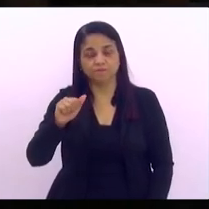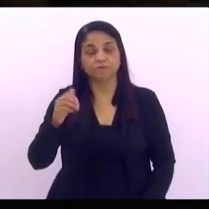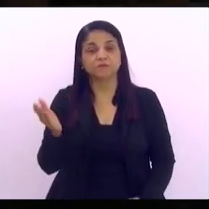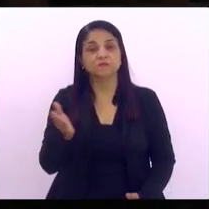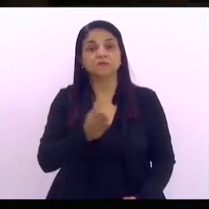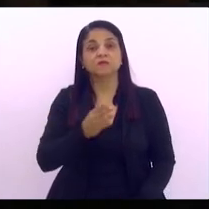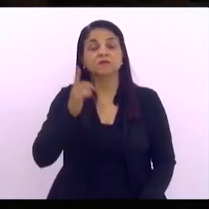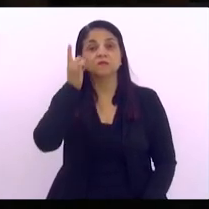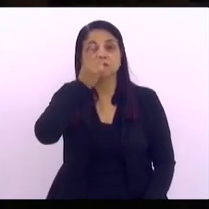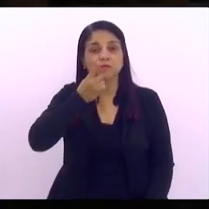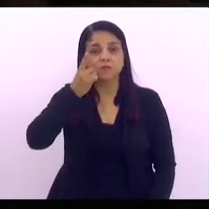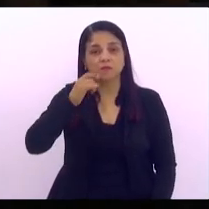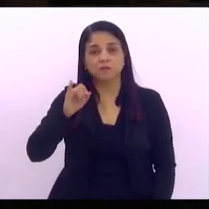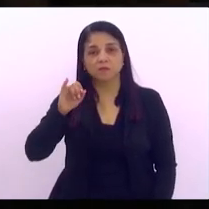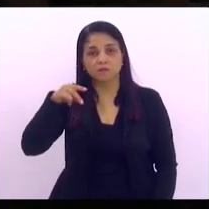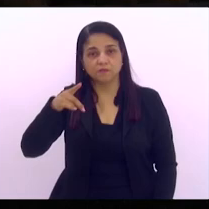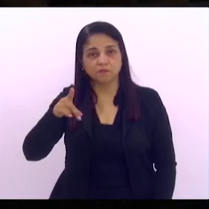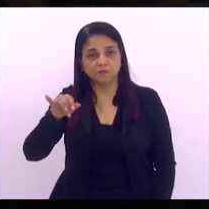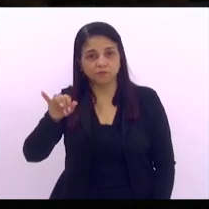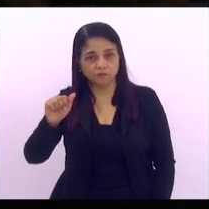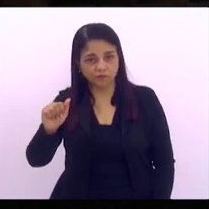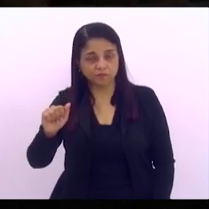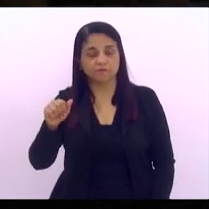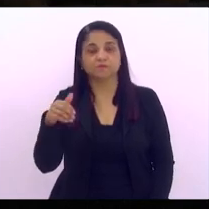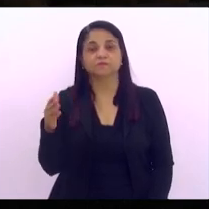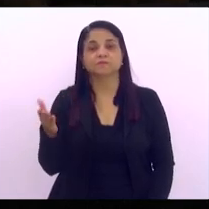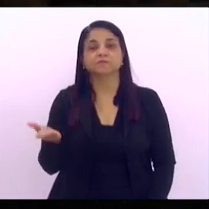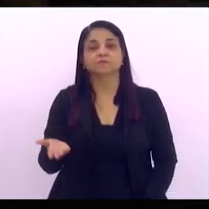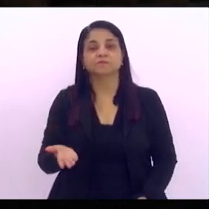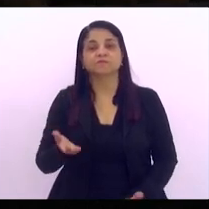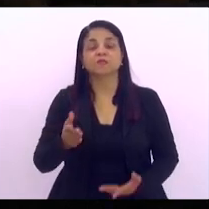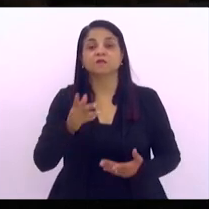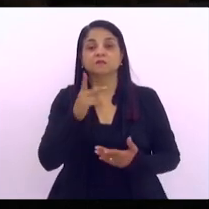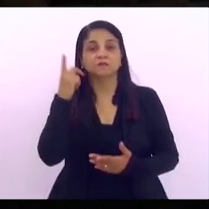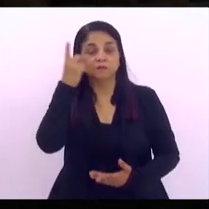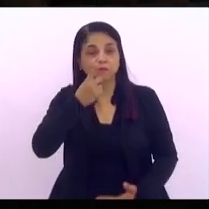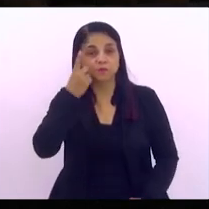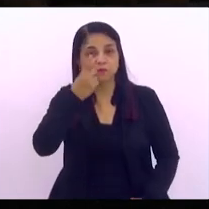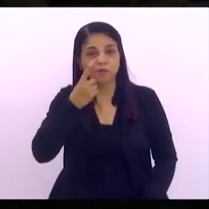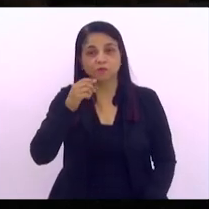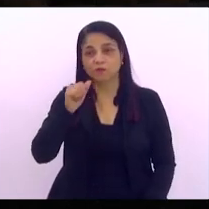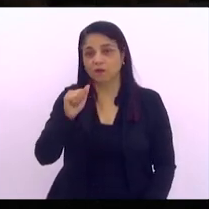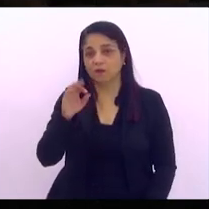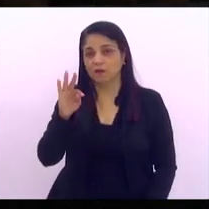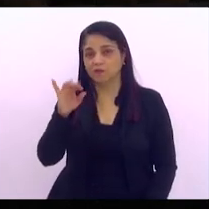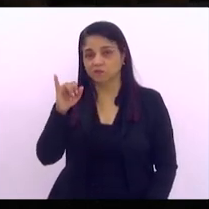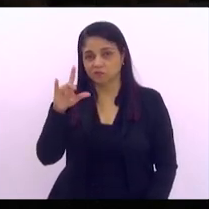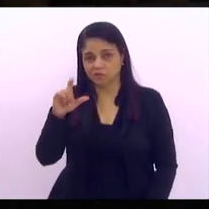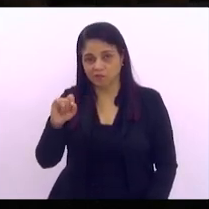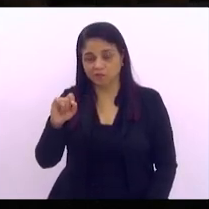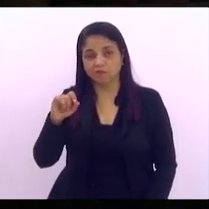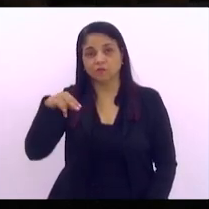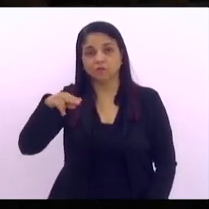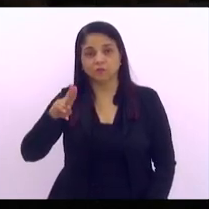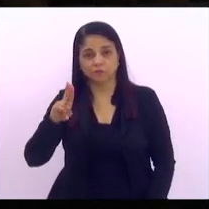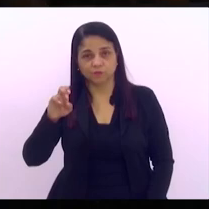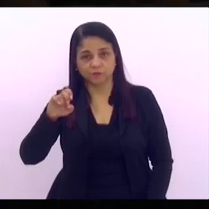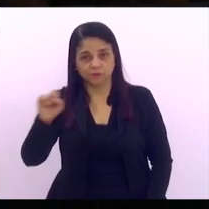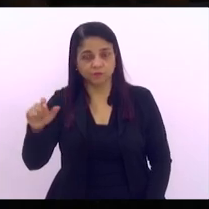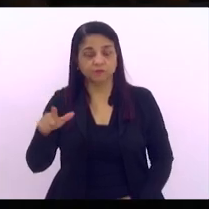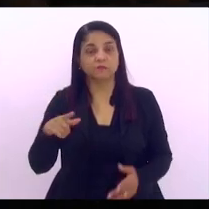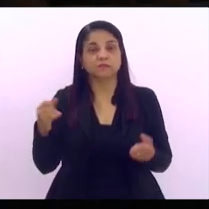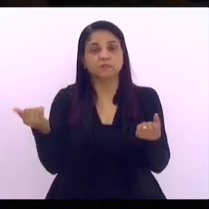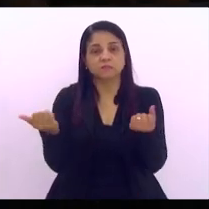senhora deputada Índia Armelau, senhores deputados Atila Nunes e